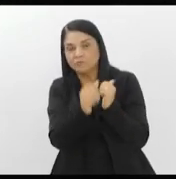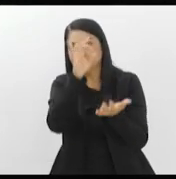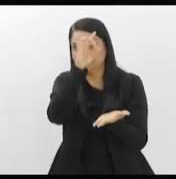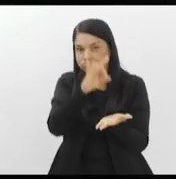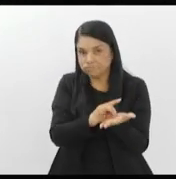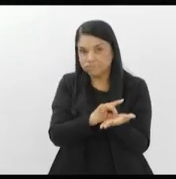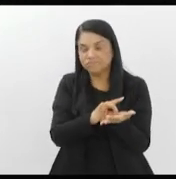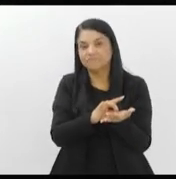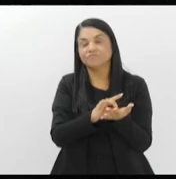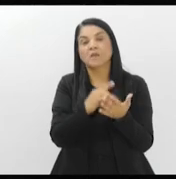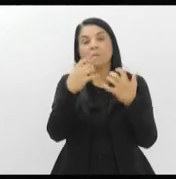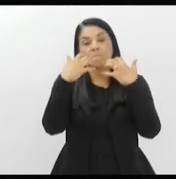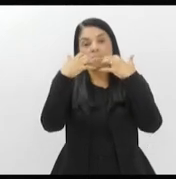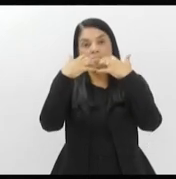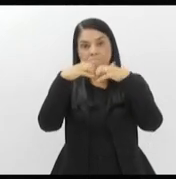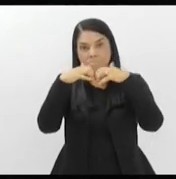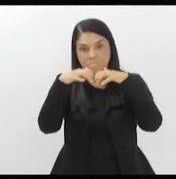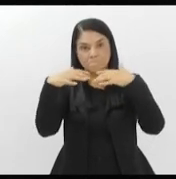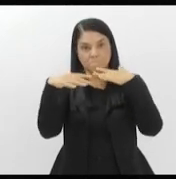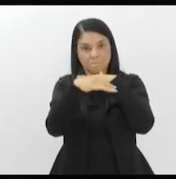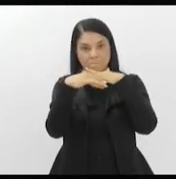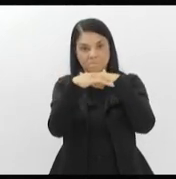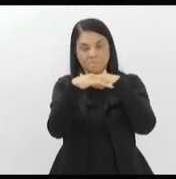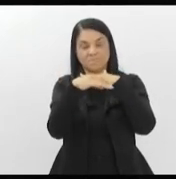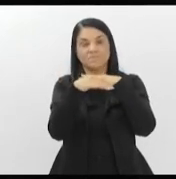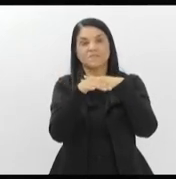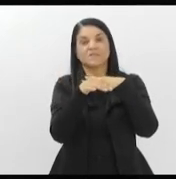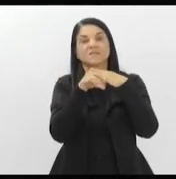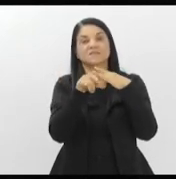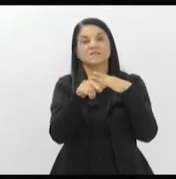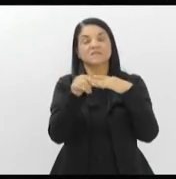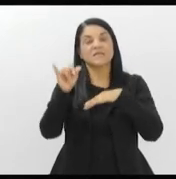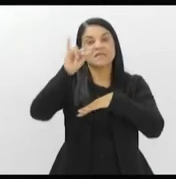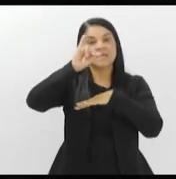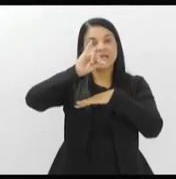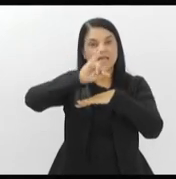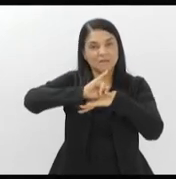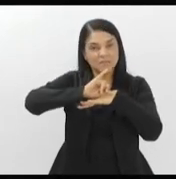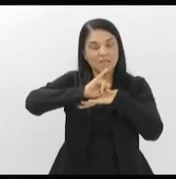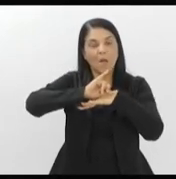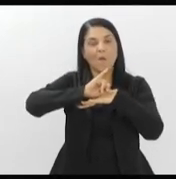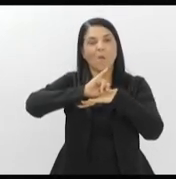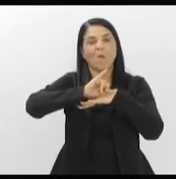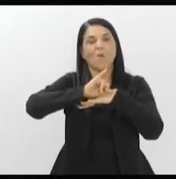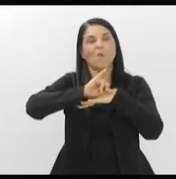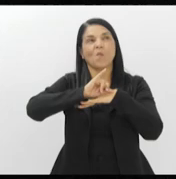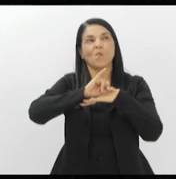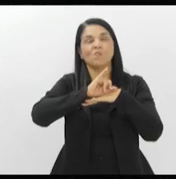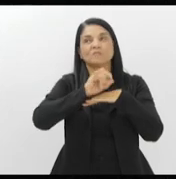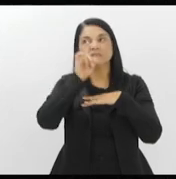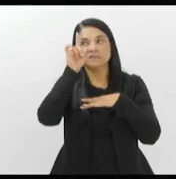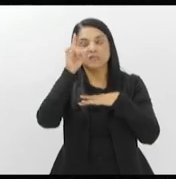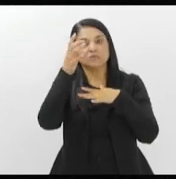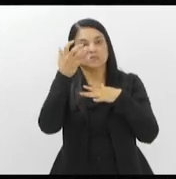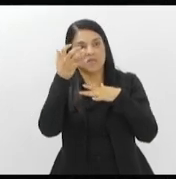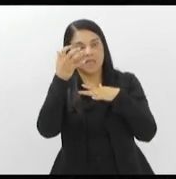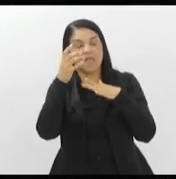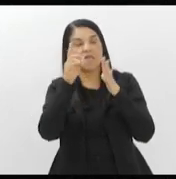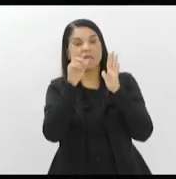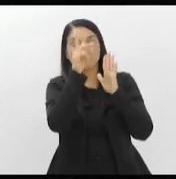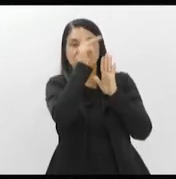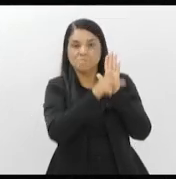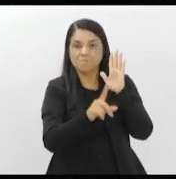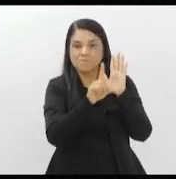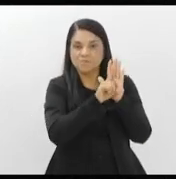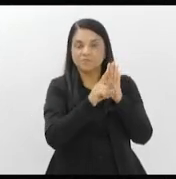lá, preparada como capital, se Deus quiser, com esse projeto de lei aprovado em segunda